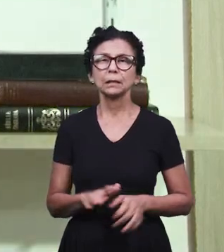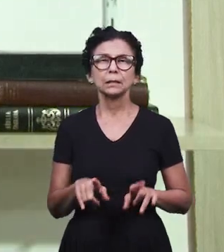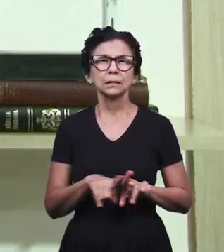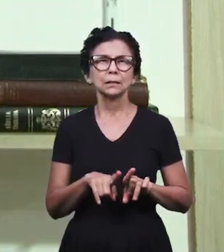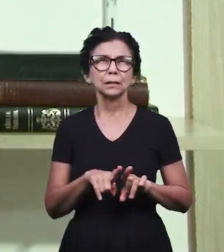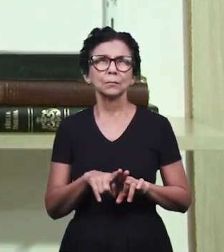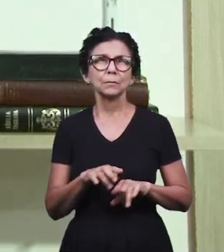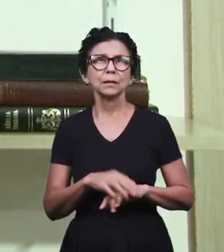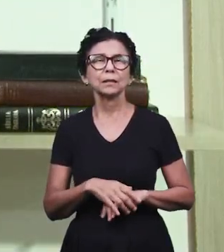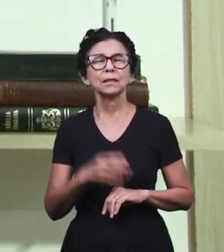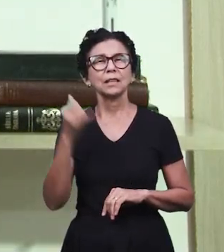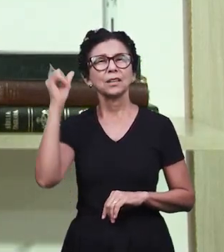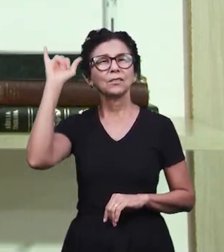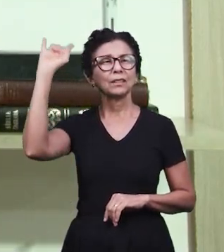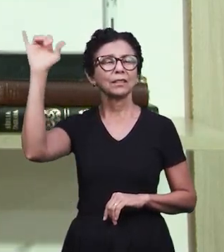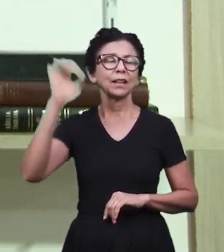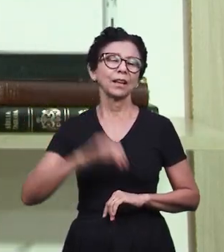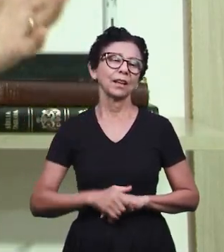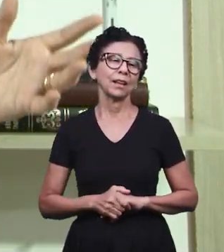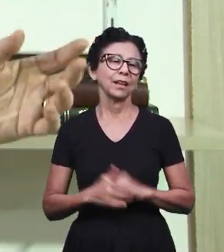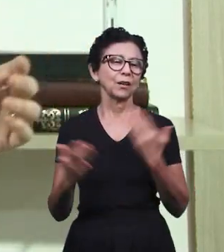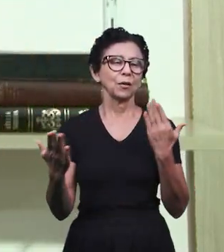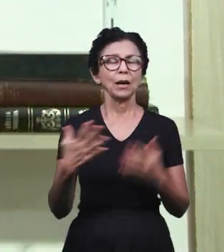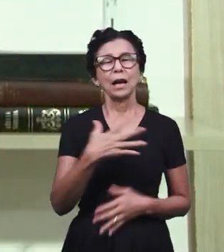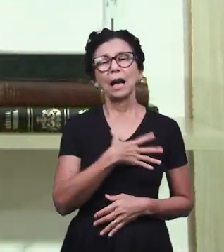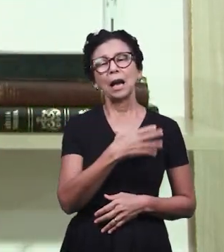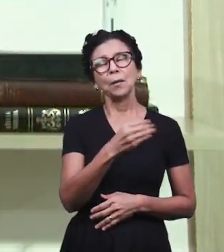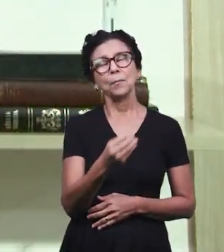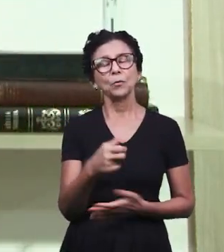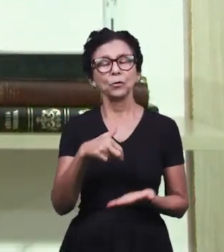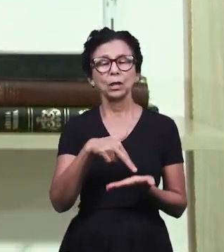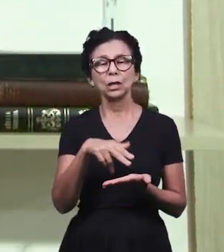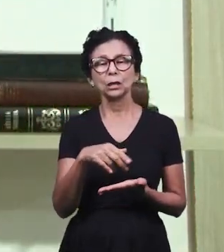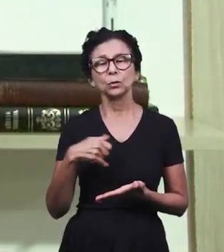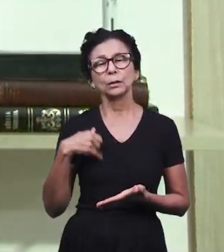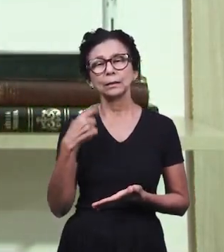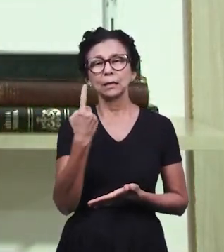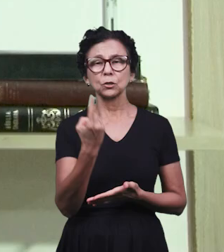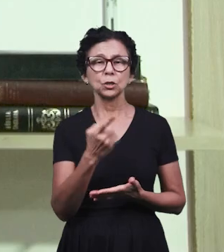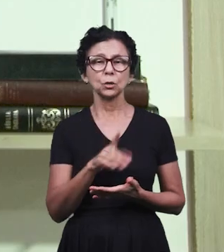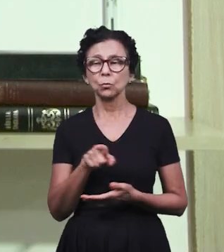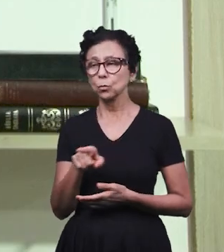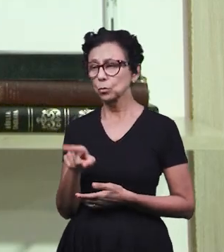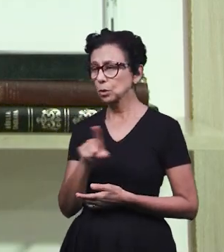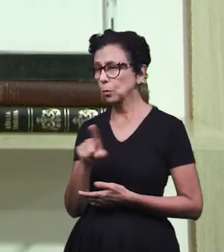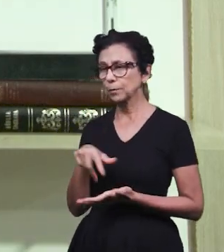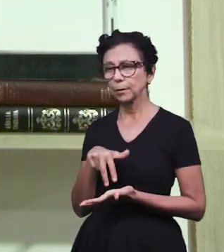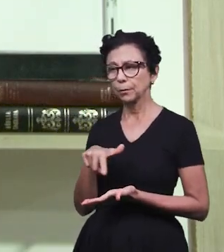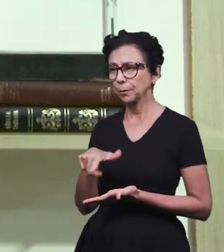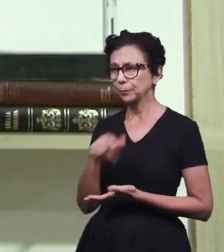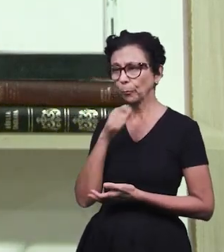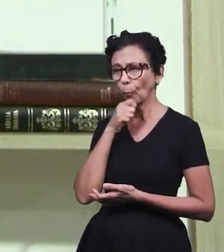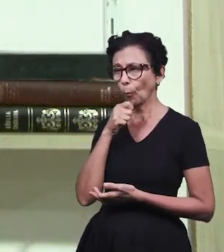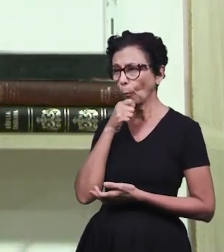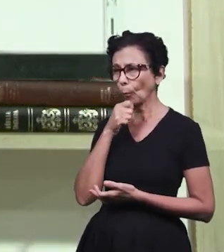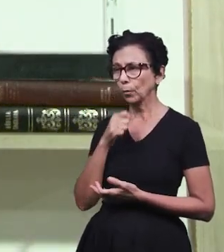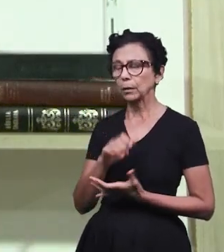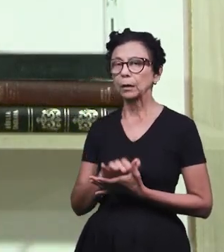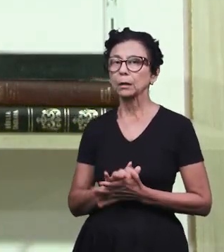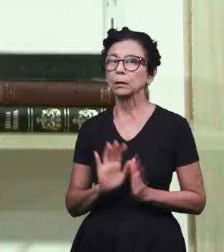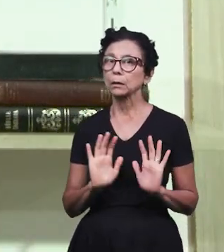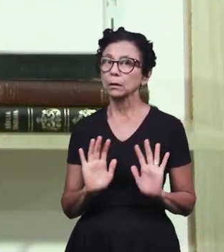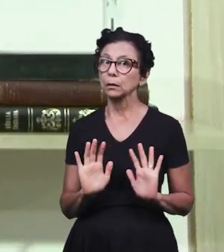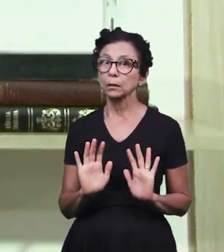evitar comparações entre as crianças. O meu filho andou com 1 ano, seu filho não anda ainda. Esse tipo de comparação deve